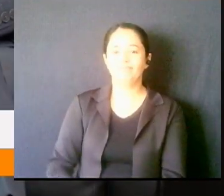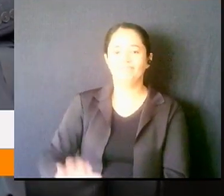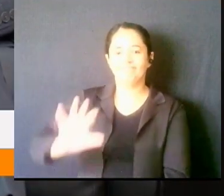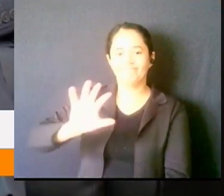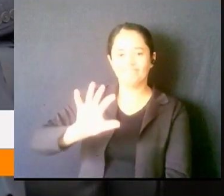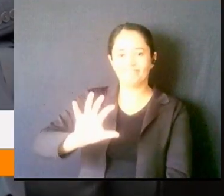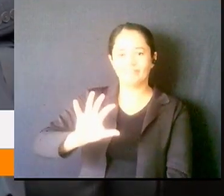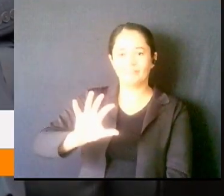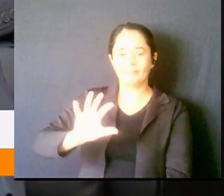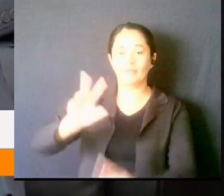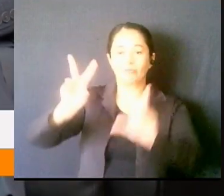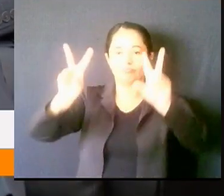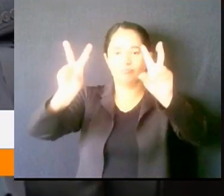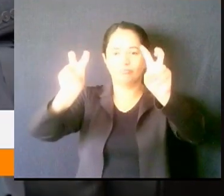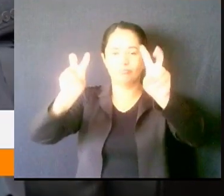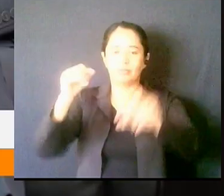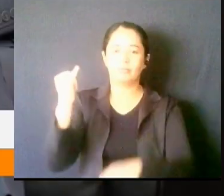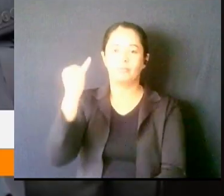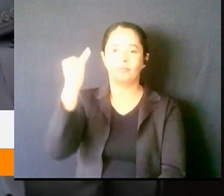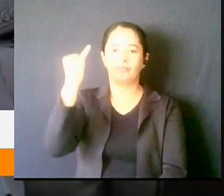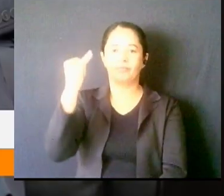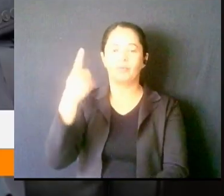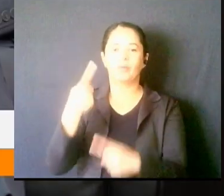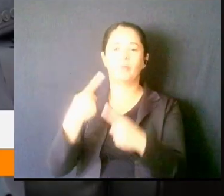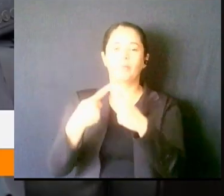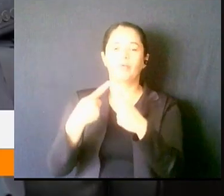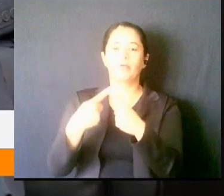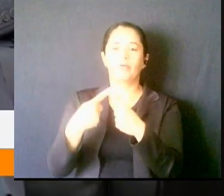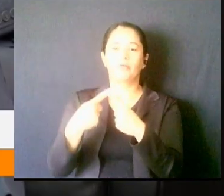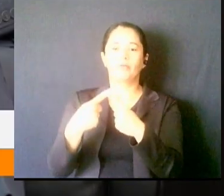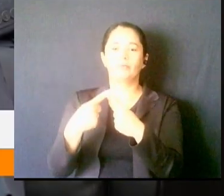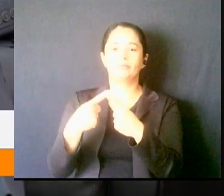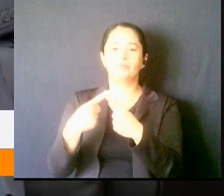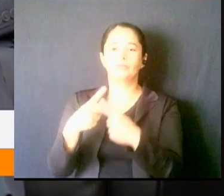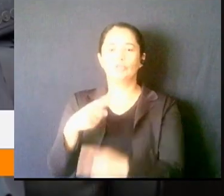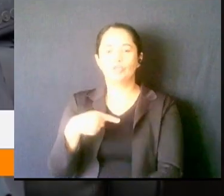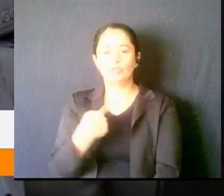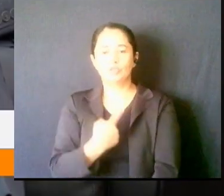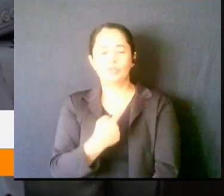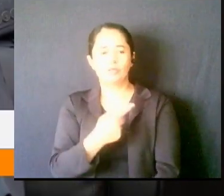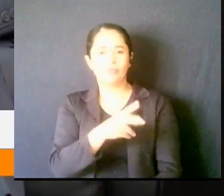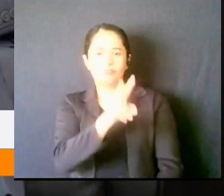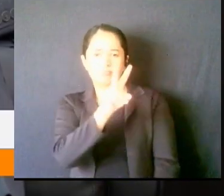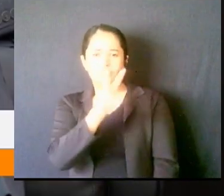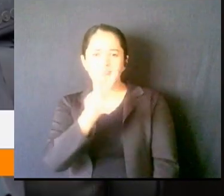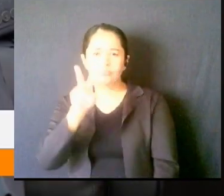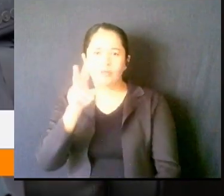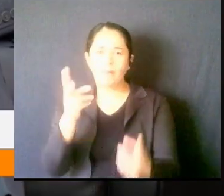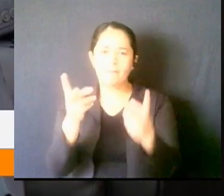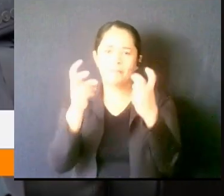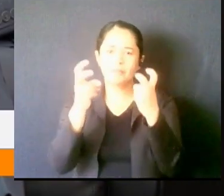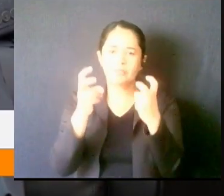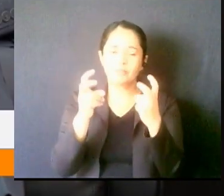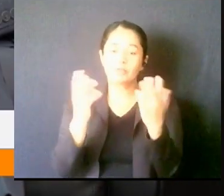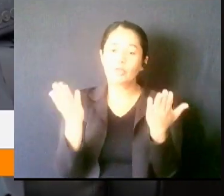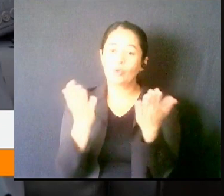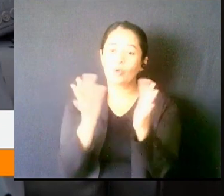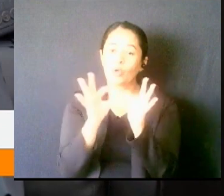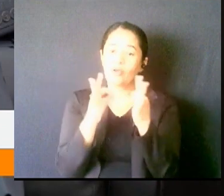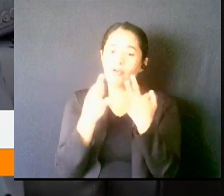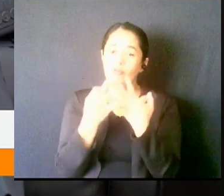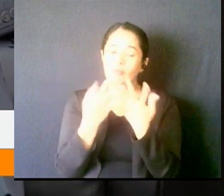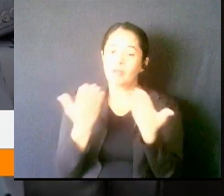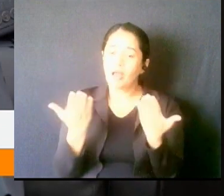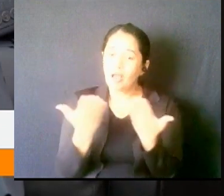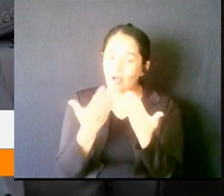importante, porque o que a gente vê hoje em dia é que os pais estão um pouco mais abertos a essa questão, preocupados